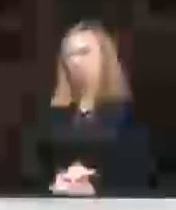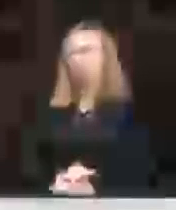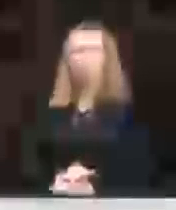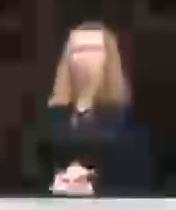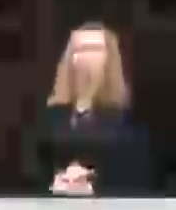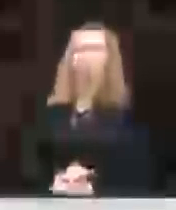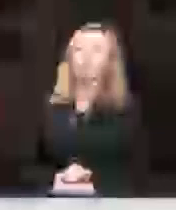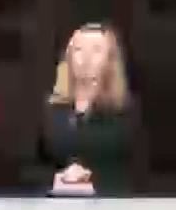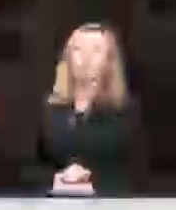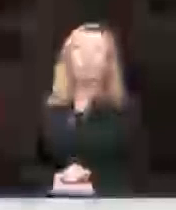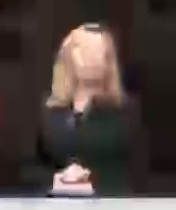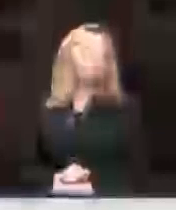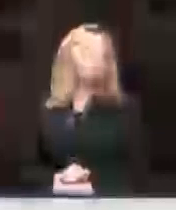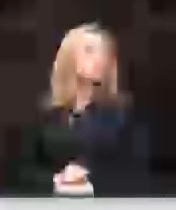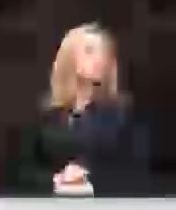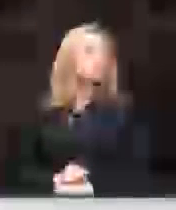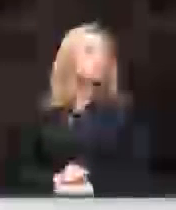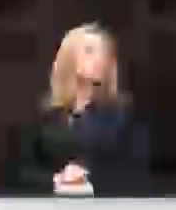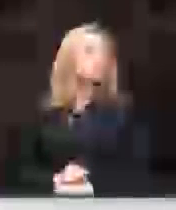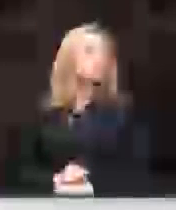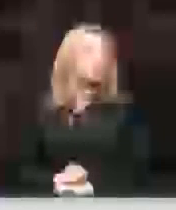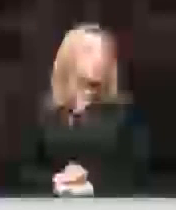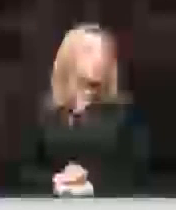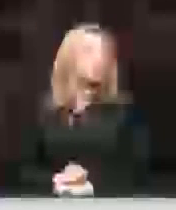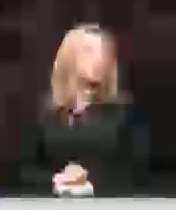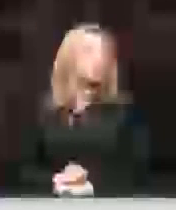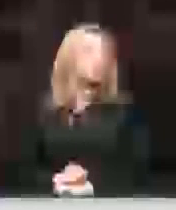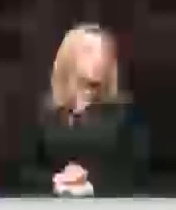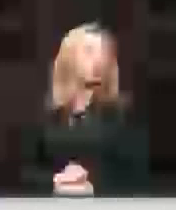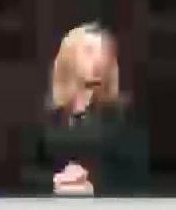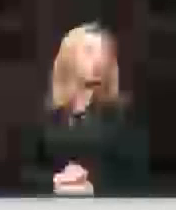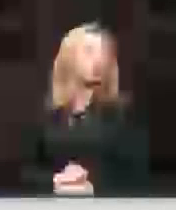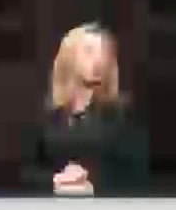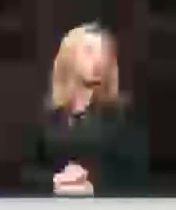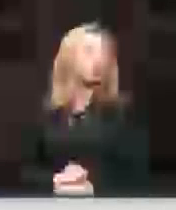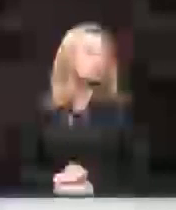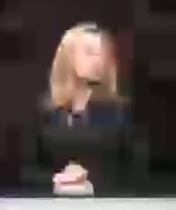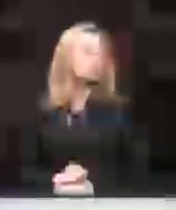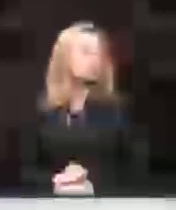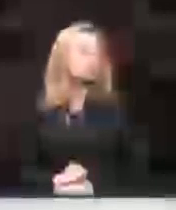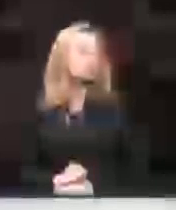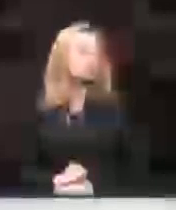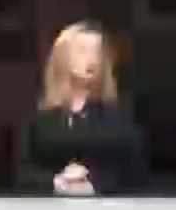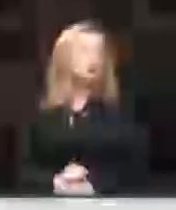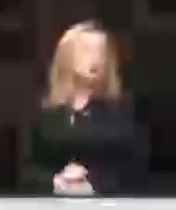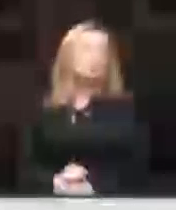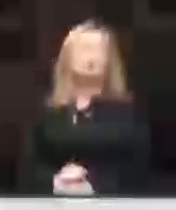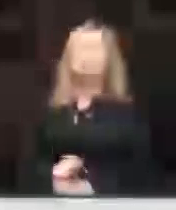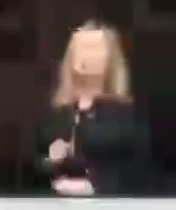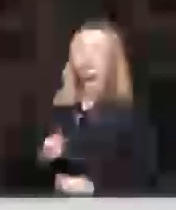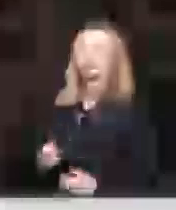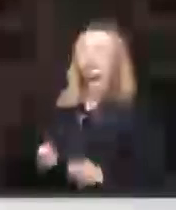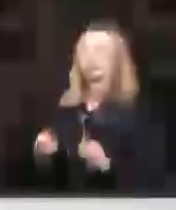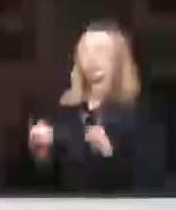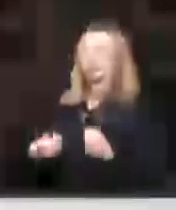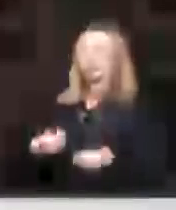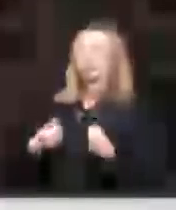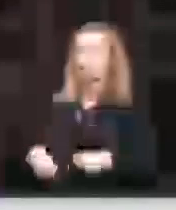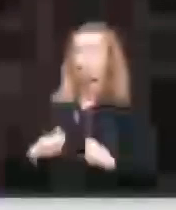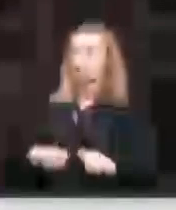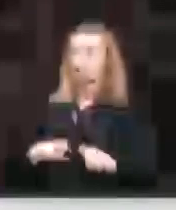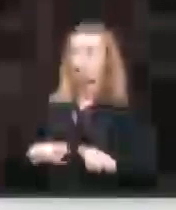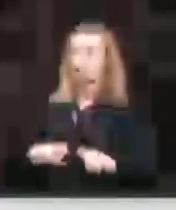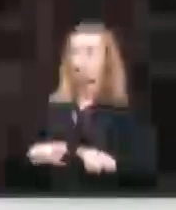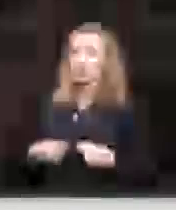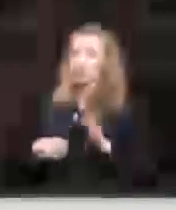Probabilidade. Vai ser possível fixar as despesas com alguma aproximação, mas